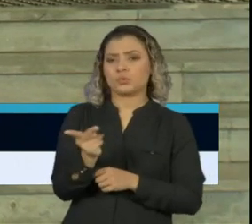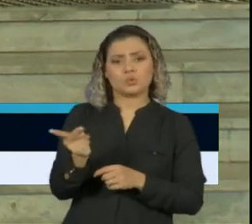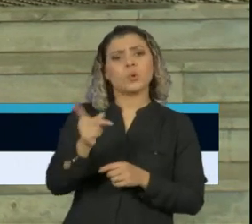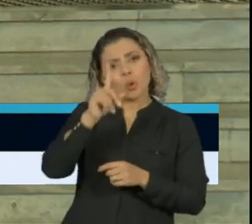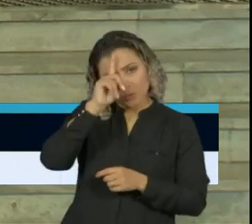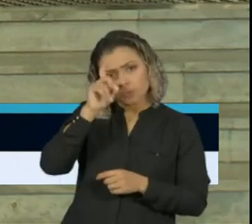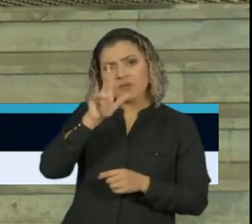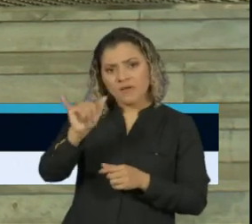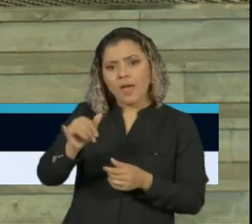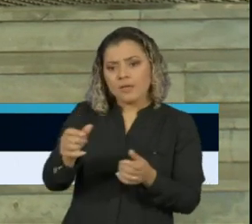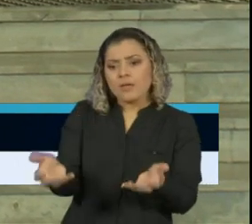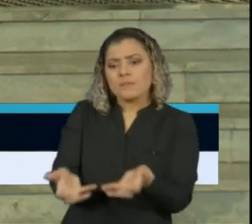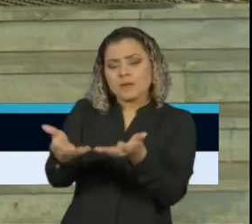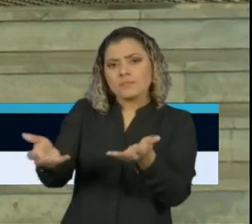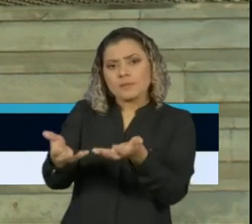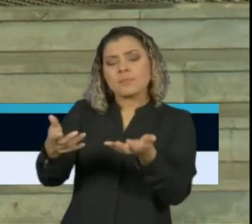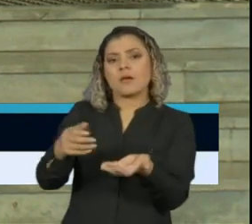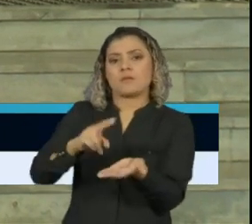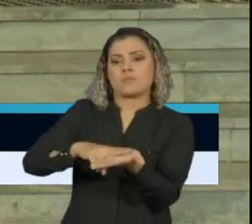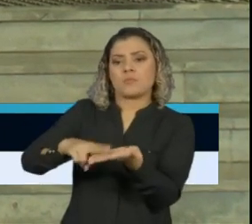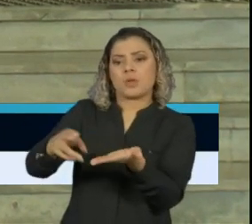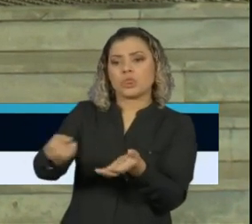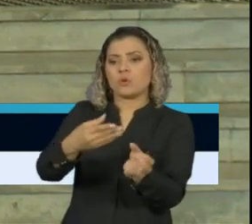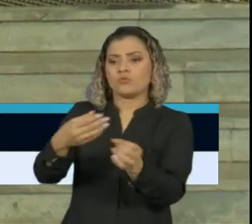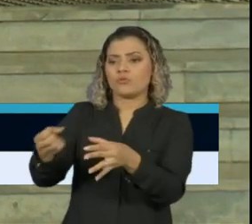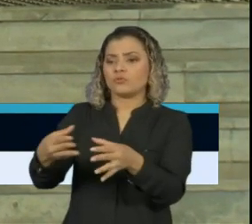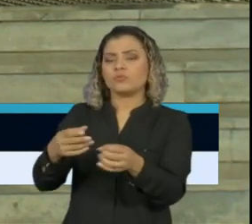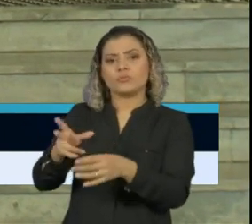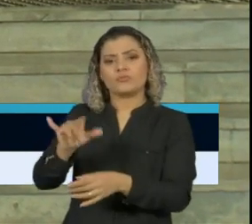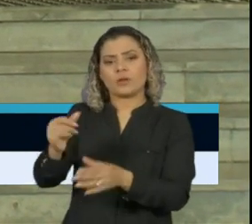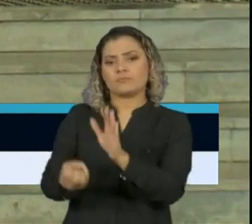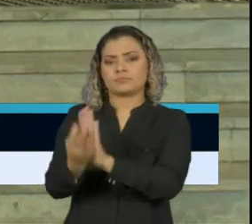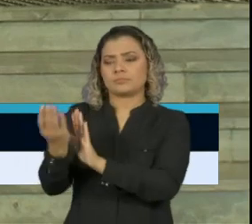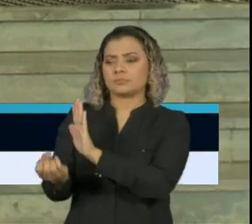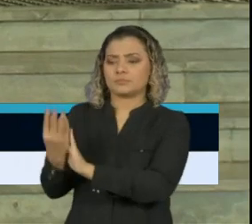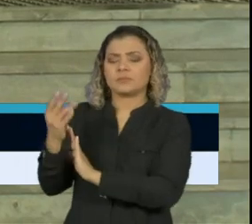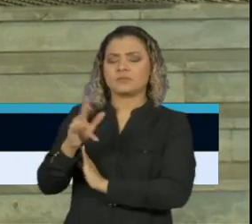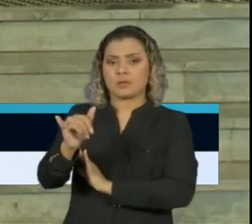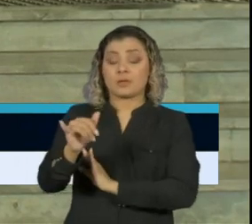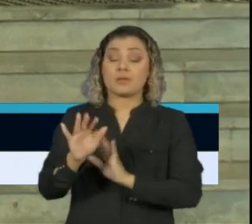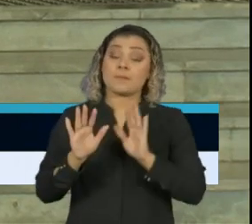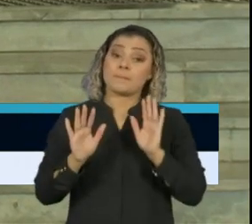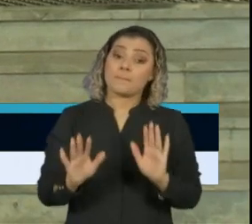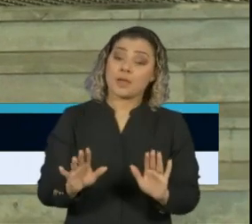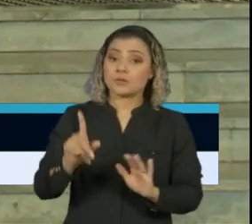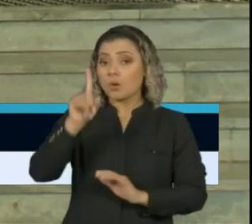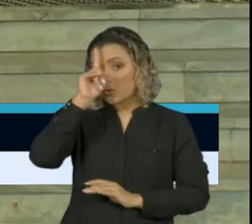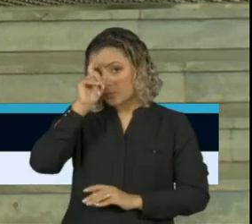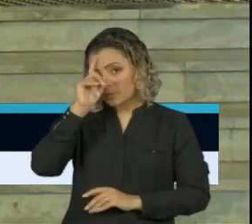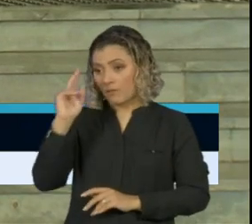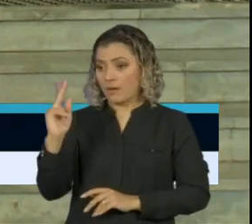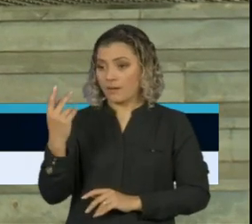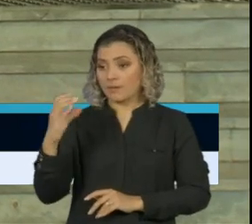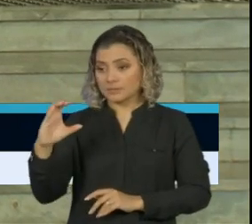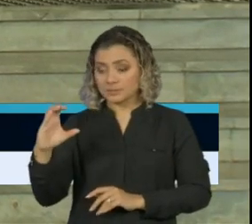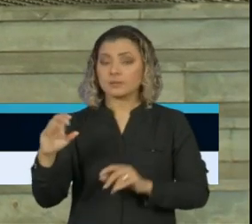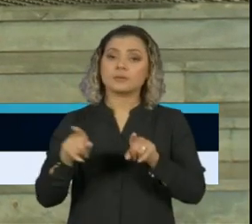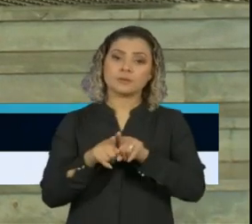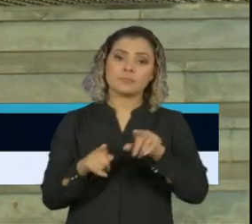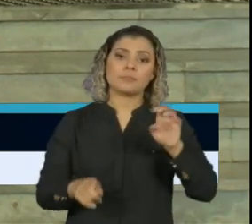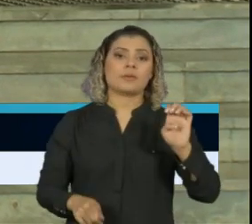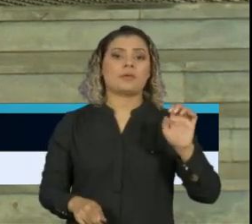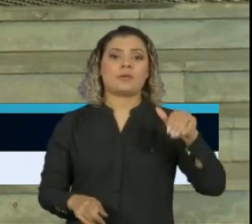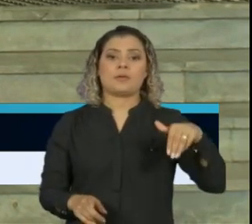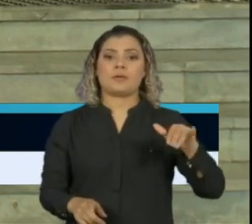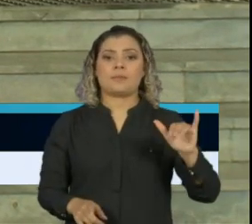hospitais e assim faremos conforme seja necessário, tanto no Hospital das Clínicas quanto no Hospital